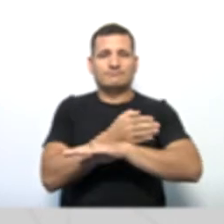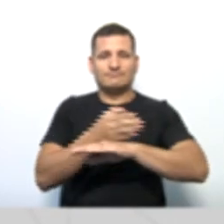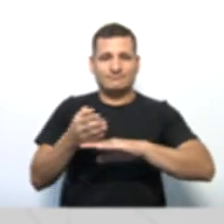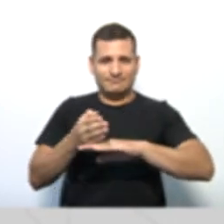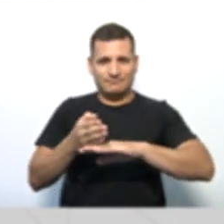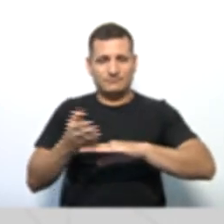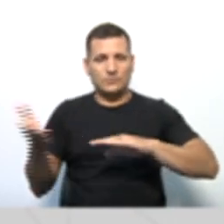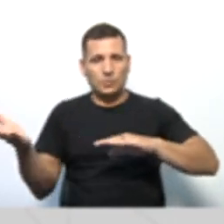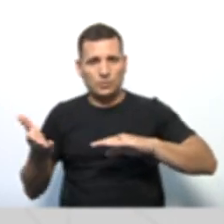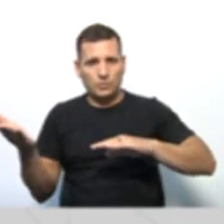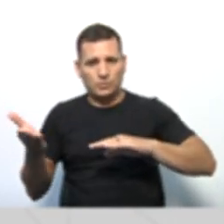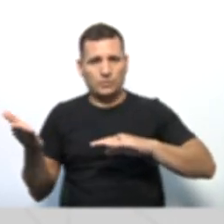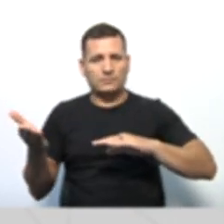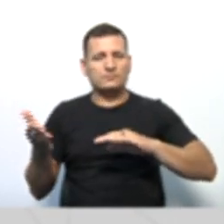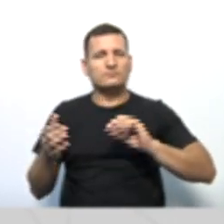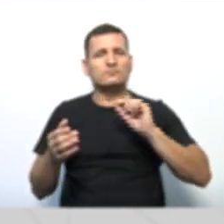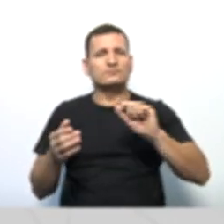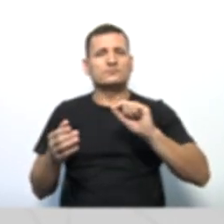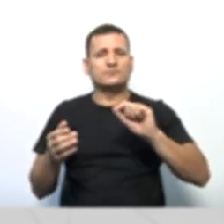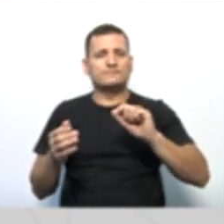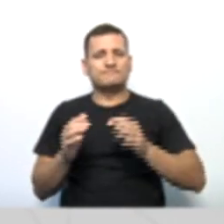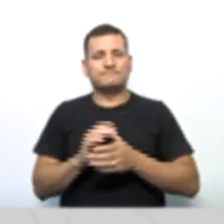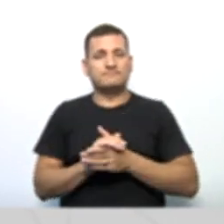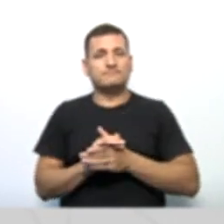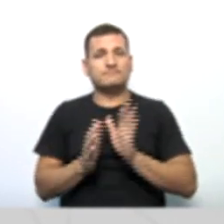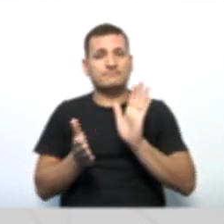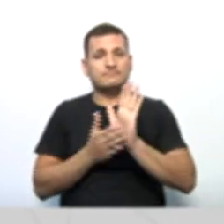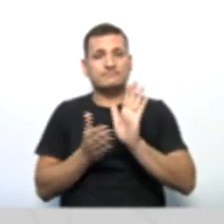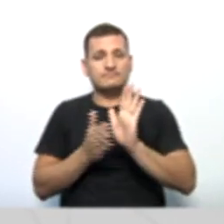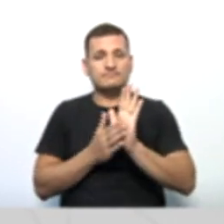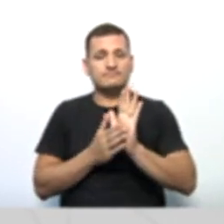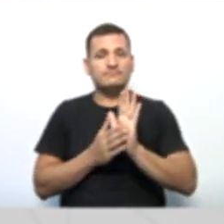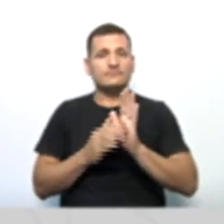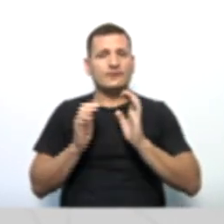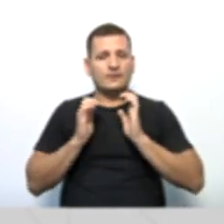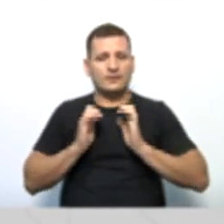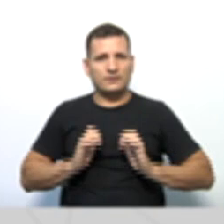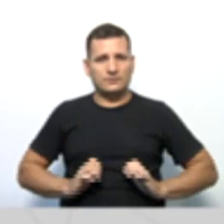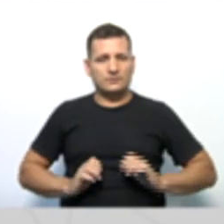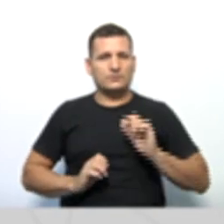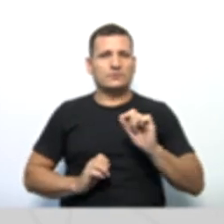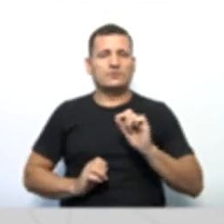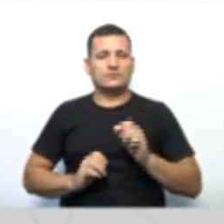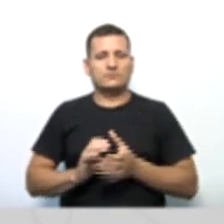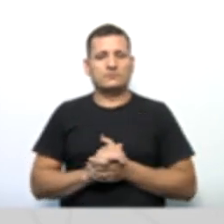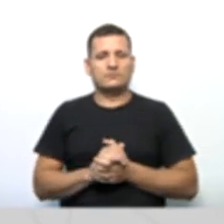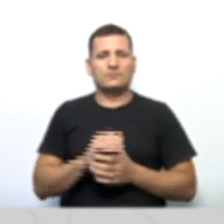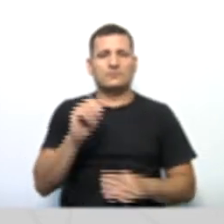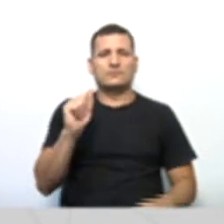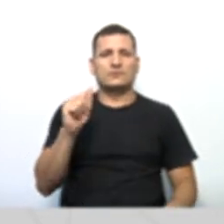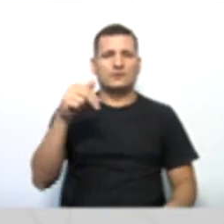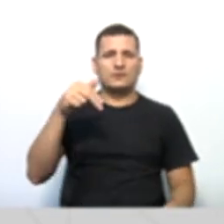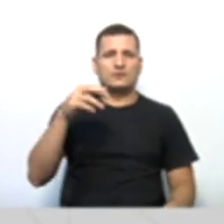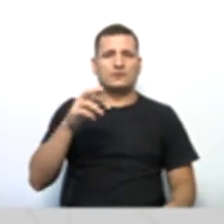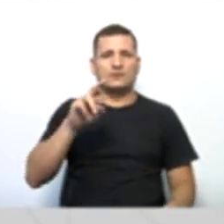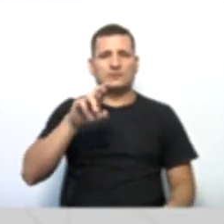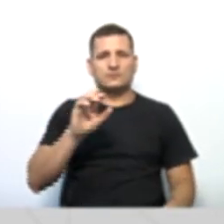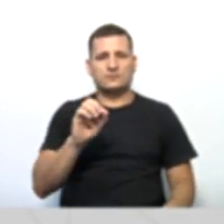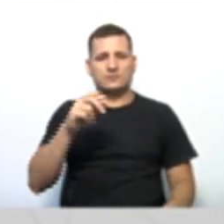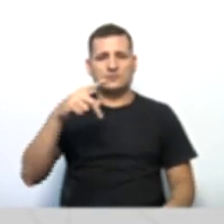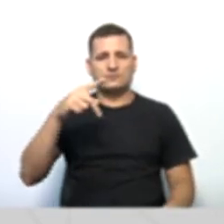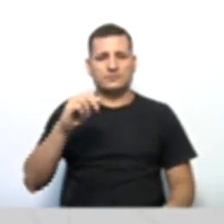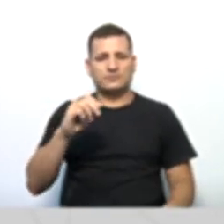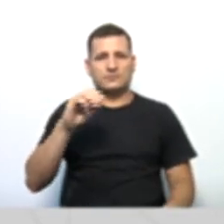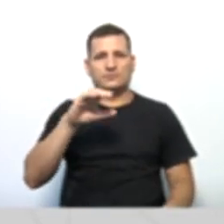rompimento com o cristianismo, eles vão propor uma ética antropocêntrica, que é a principal característica da ética